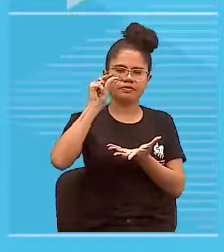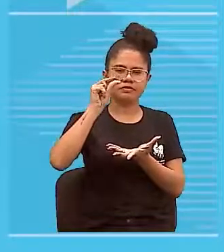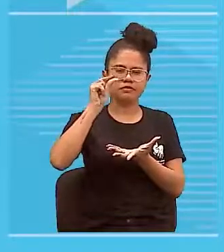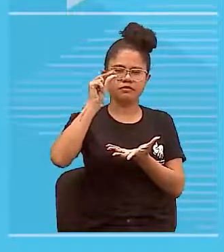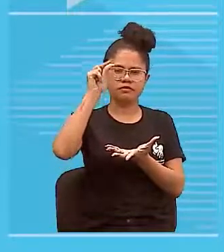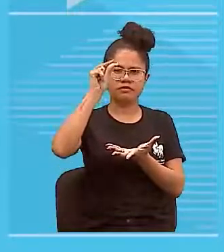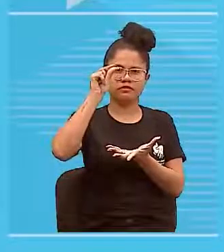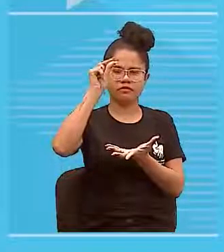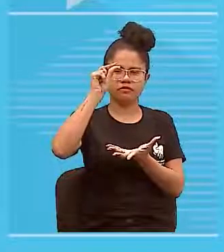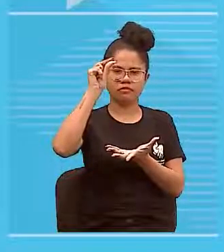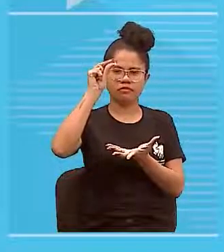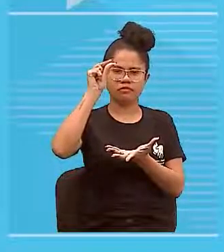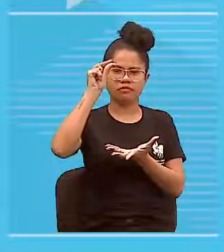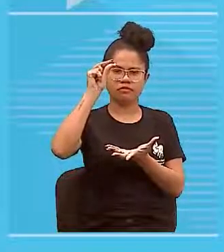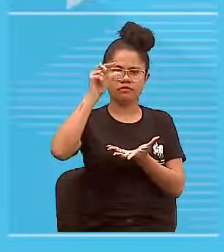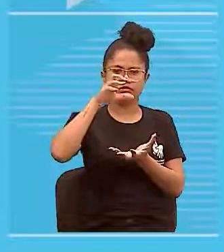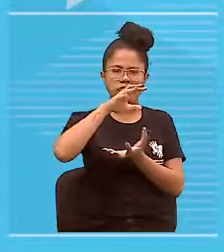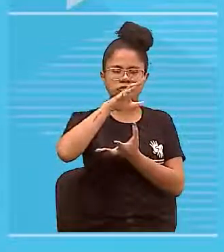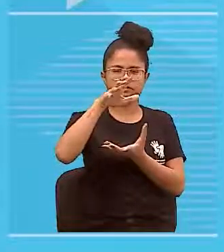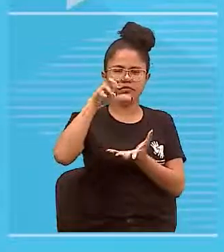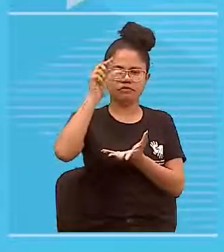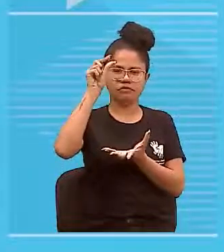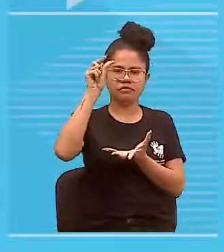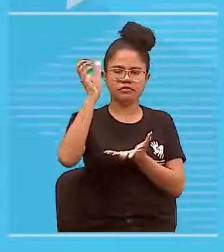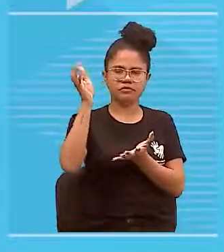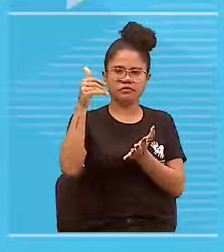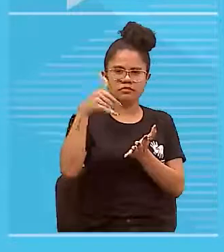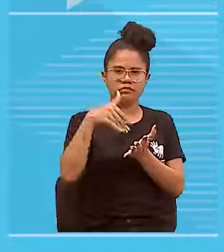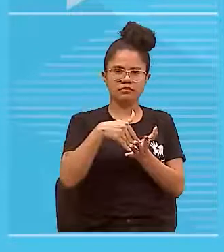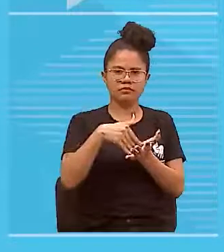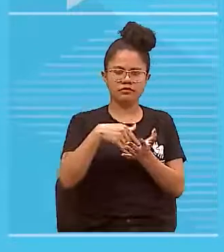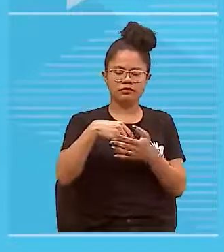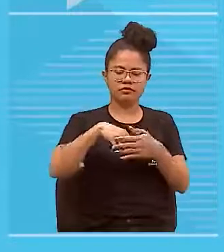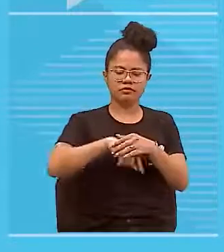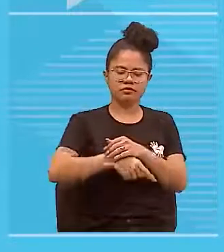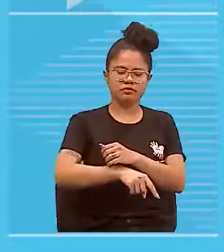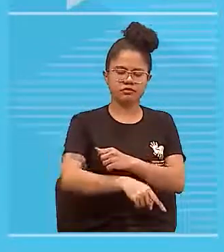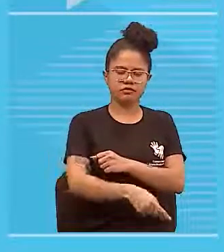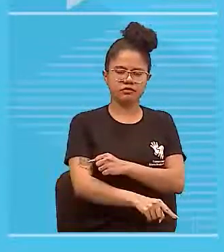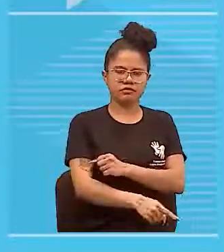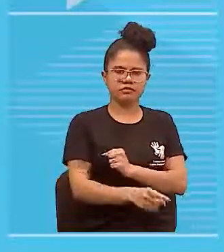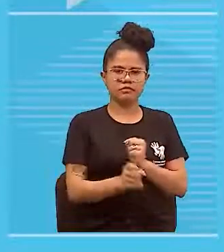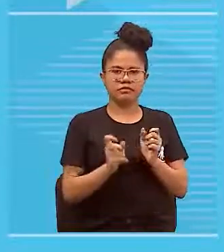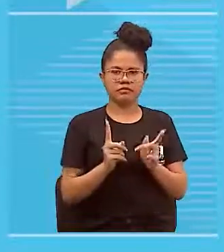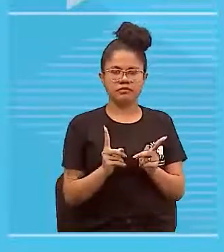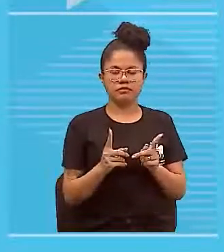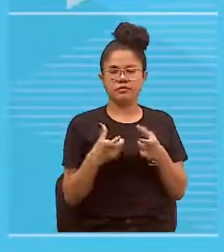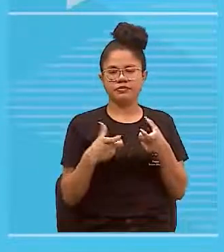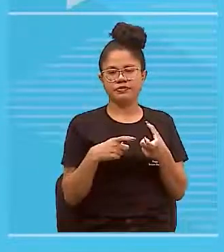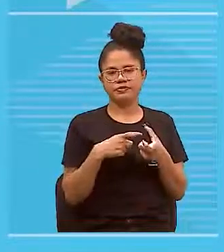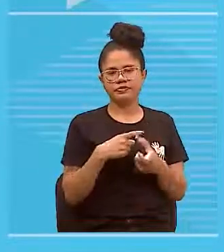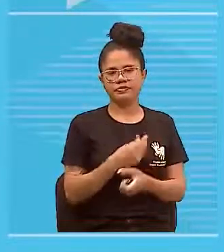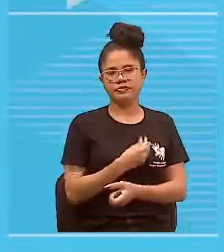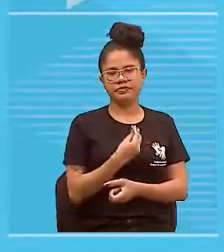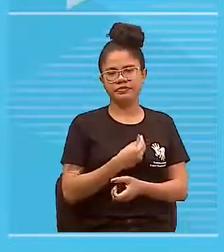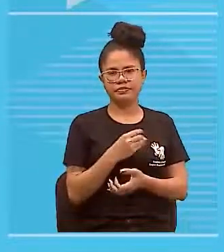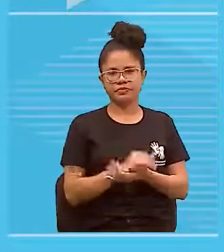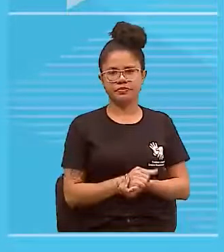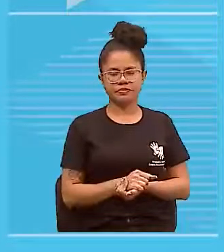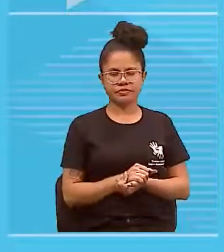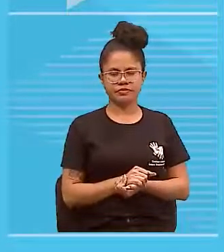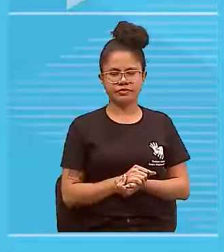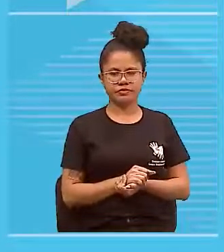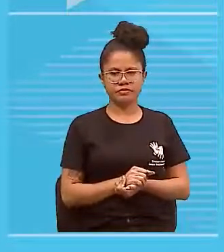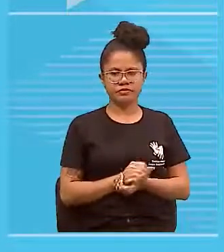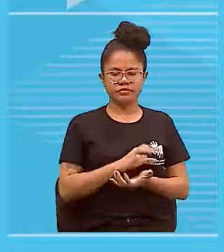que seja, vai lá para riba, né? Até a maior profundeza que você possa imaginar onde tem ser vivo. Nessa camada todinha que